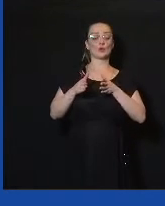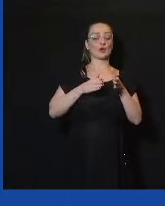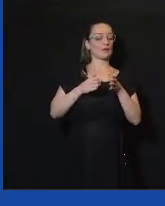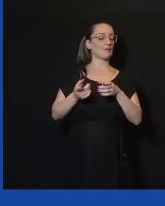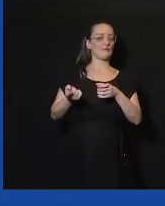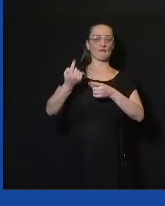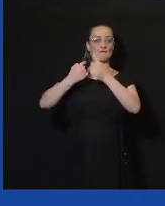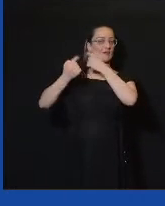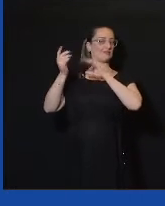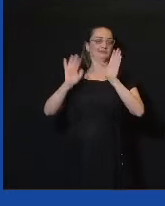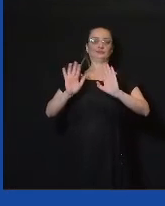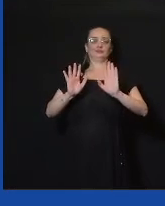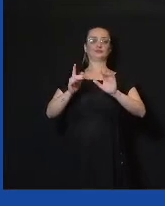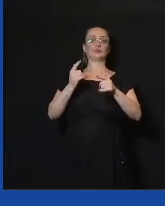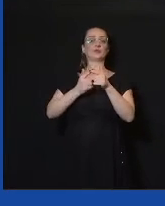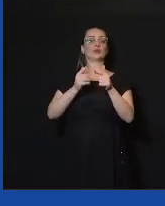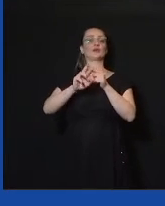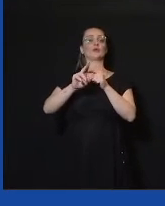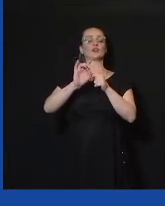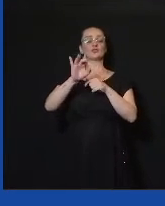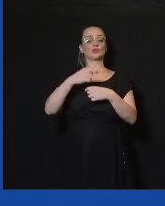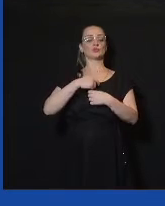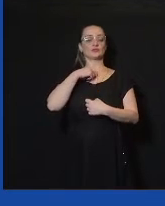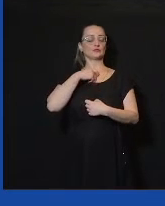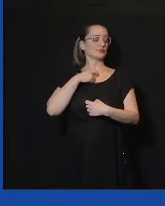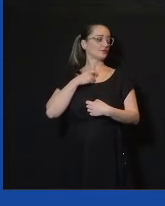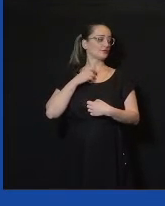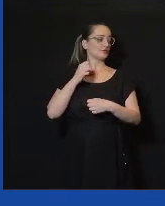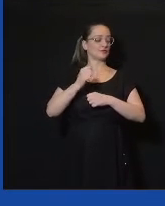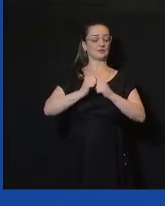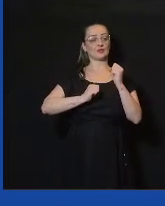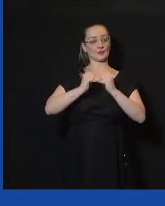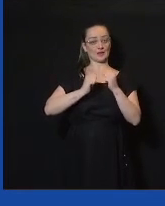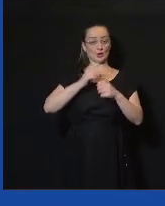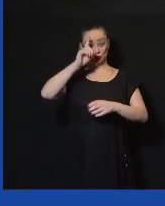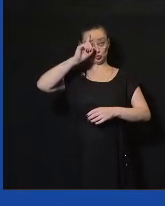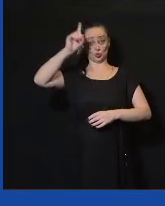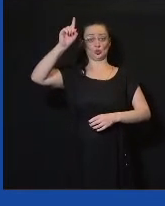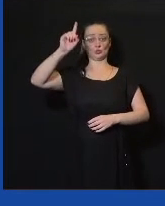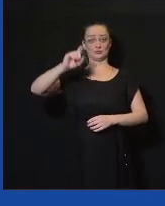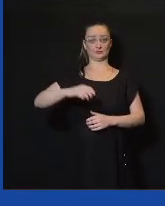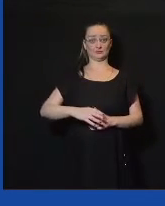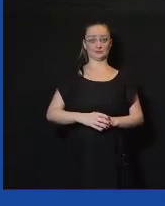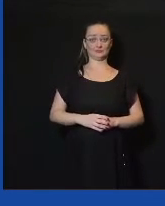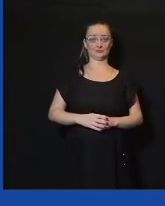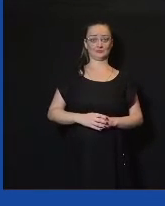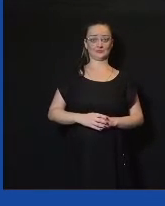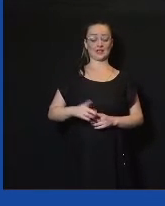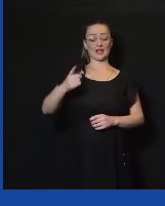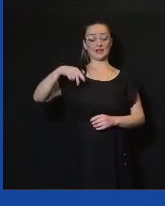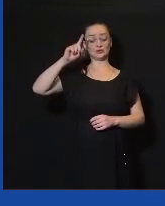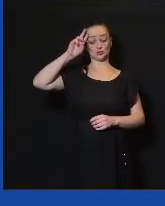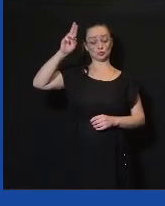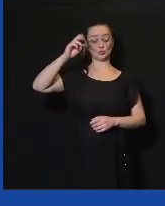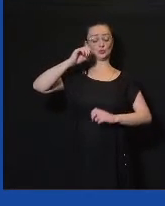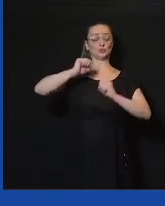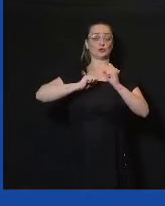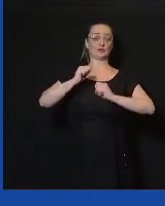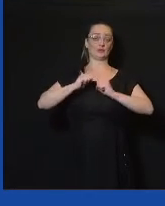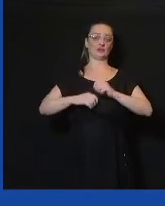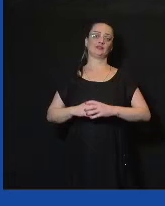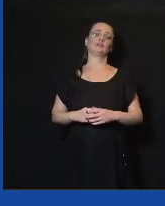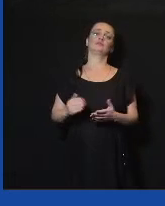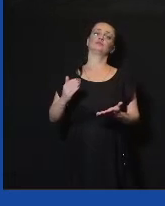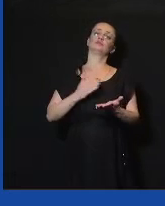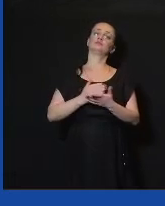volta, porque não foi apenas dos executivos das empresas, foi dos donos das empresas. E esses donos das empresas